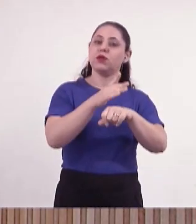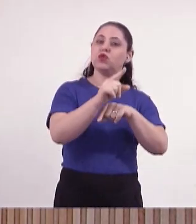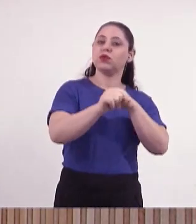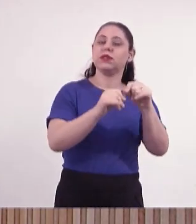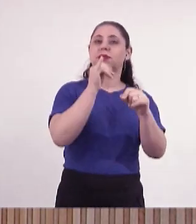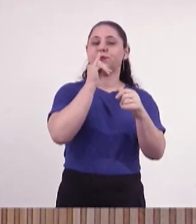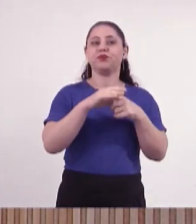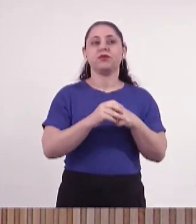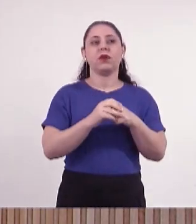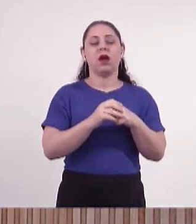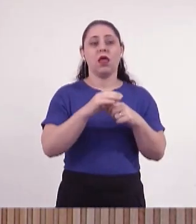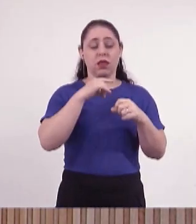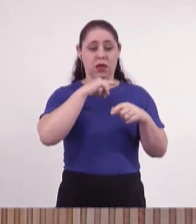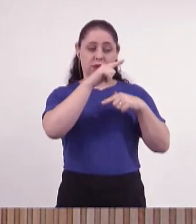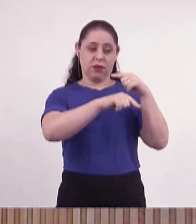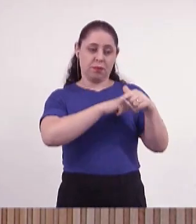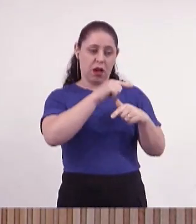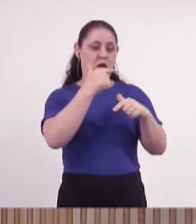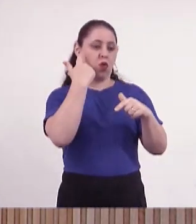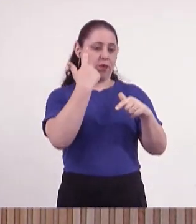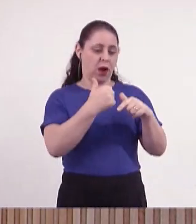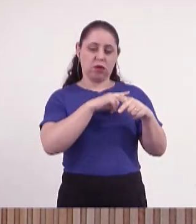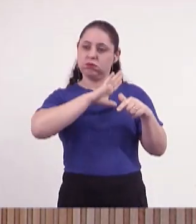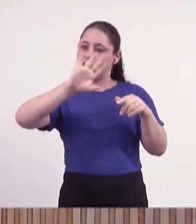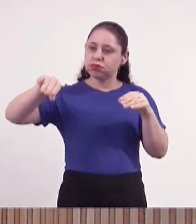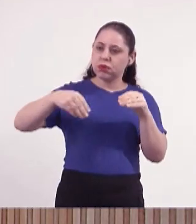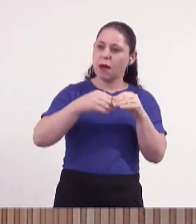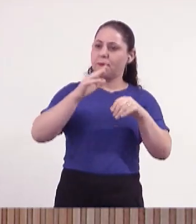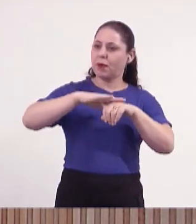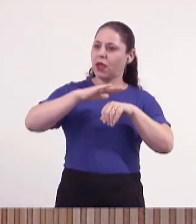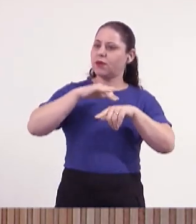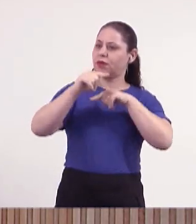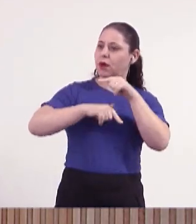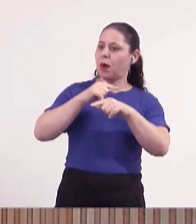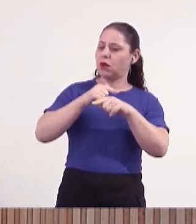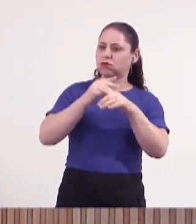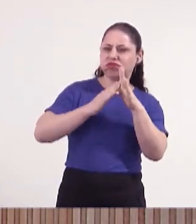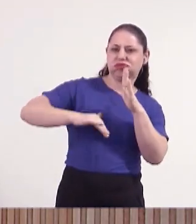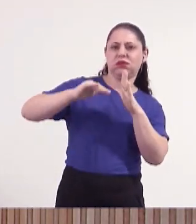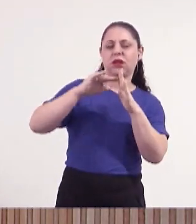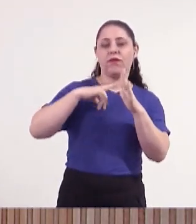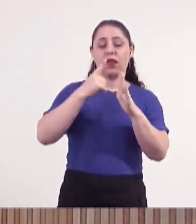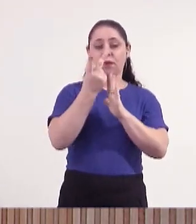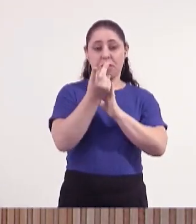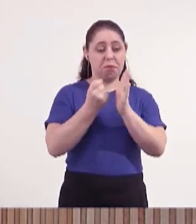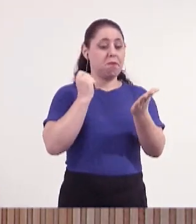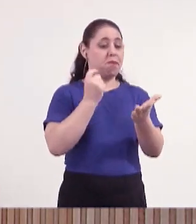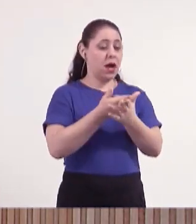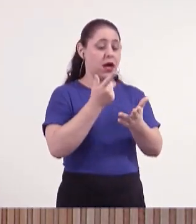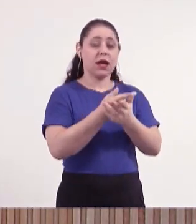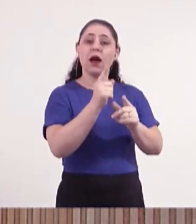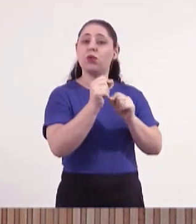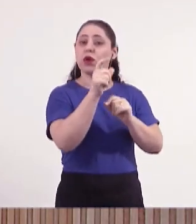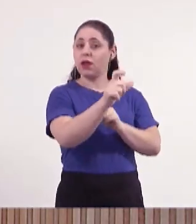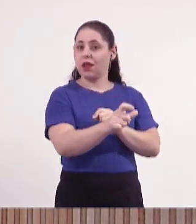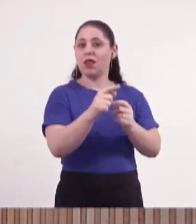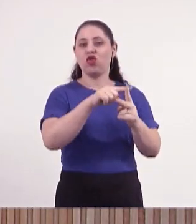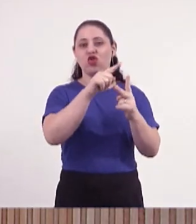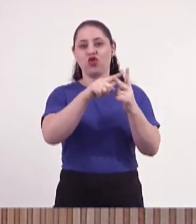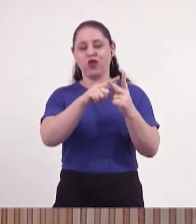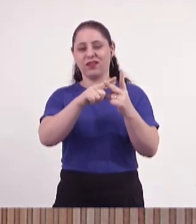uma espécie de acúmulo de função. Então, prevê essa retribuição pecuniária, né, em dinheiro para esse militar que esteja